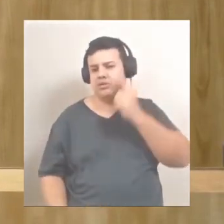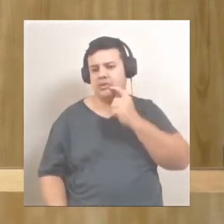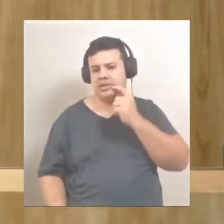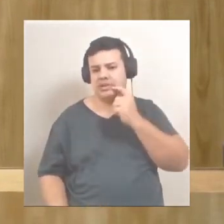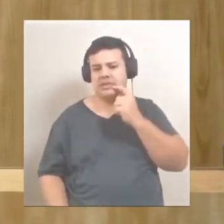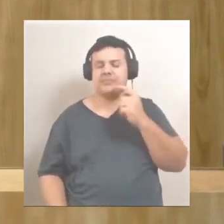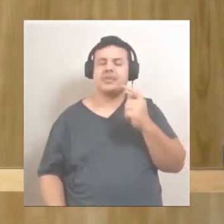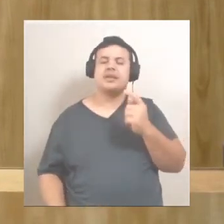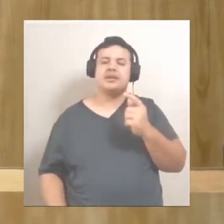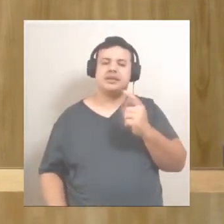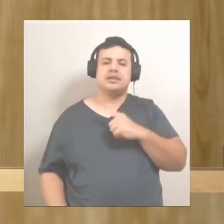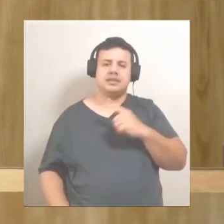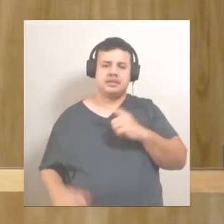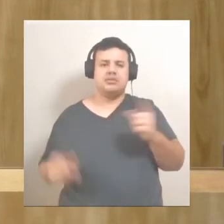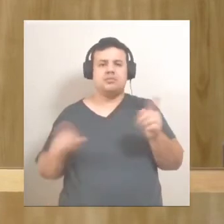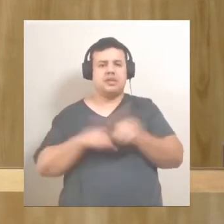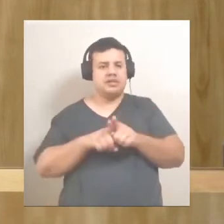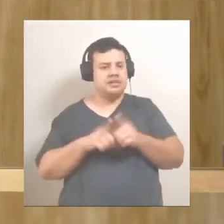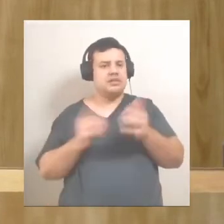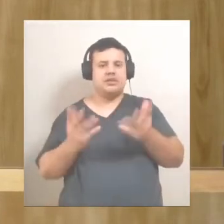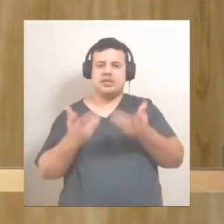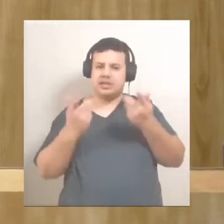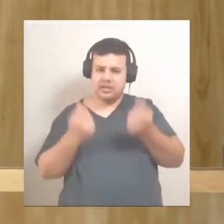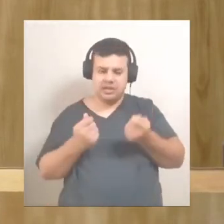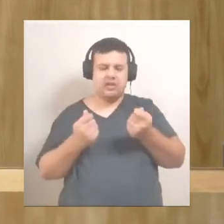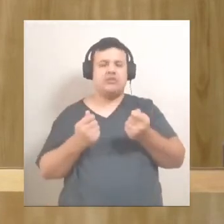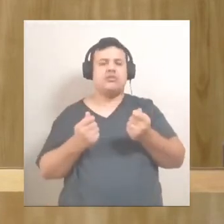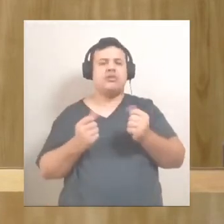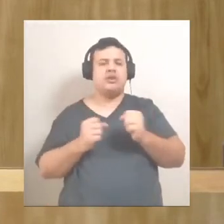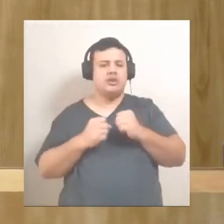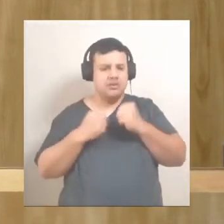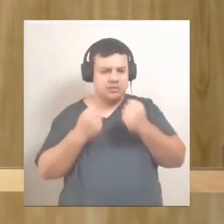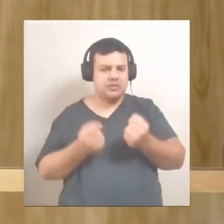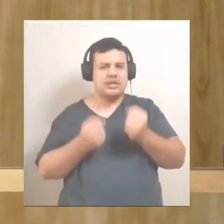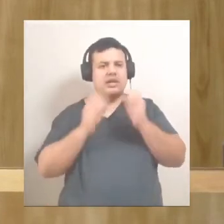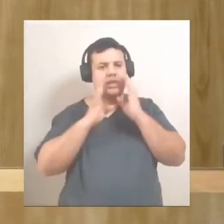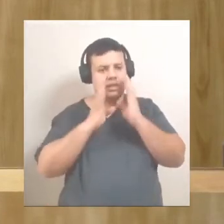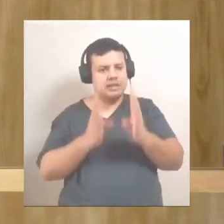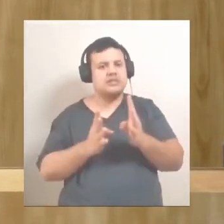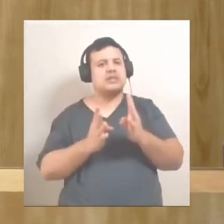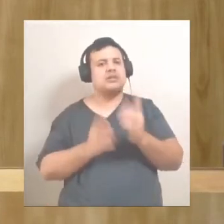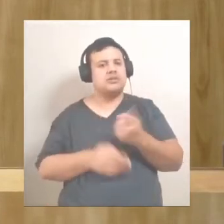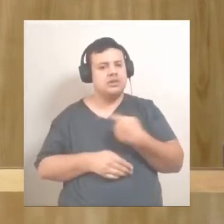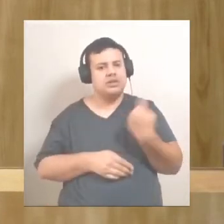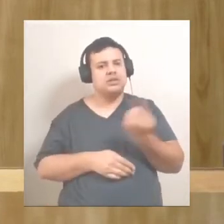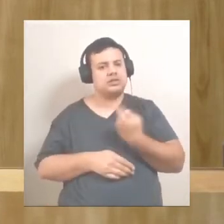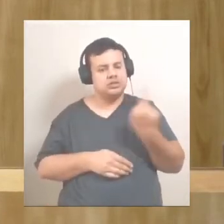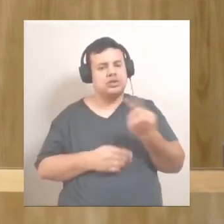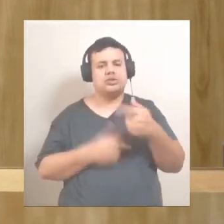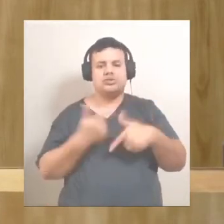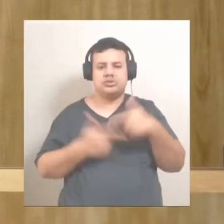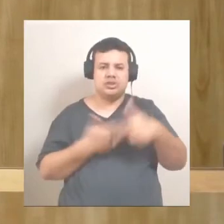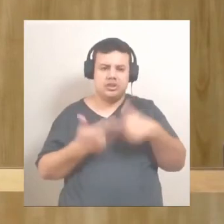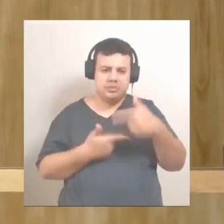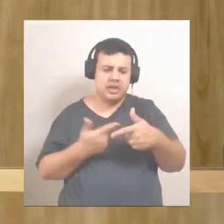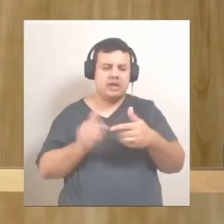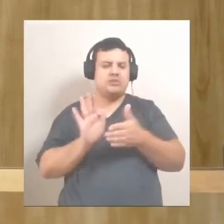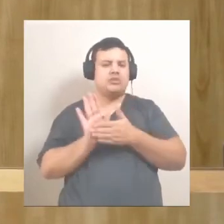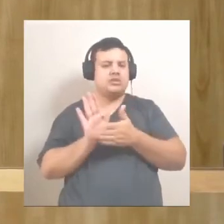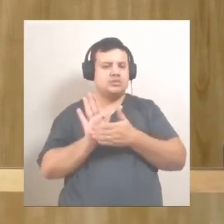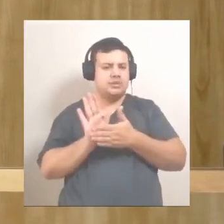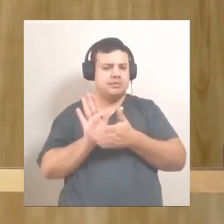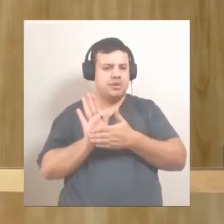Ele tem sido um parceiro incrível, tem dado uma atenção, né, às nossas demandas, às nossas propostas.